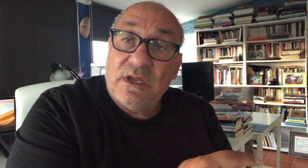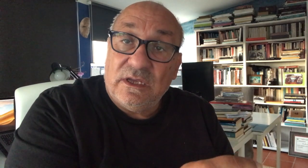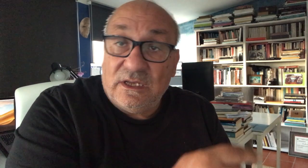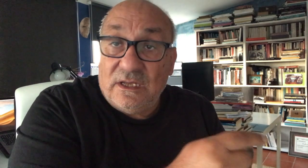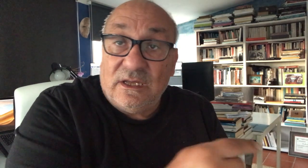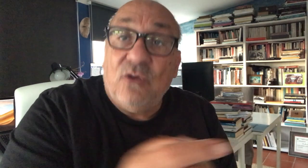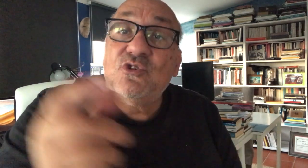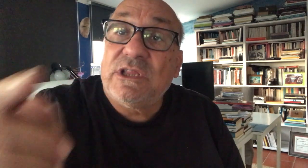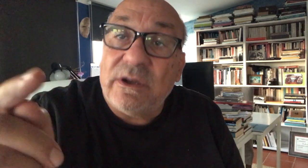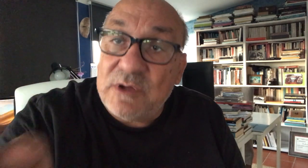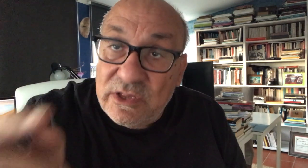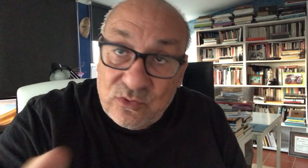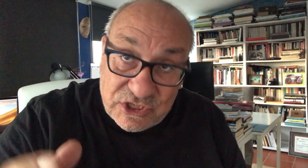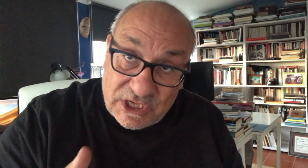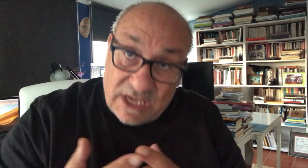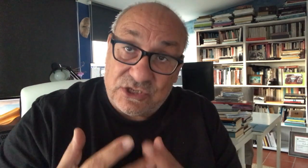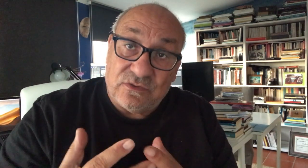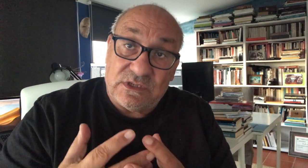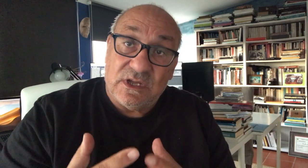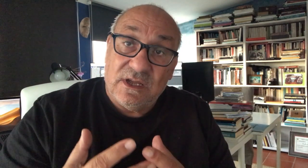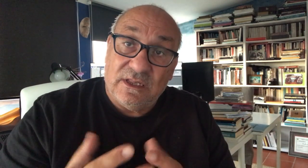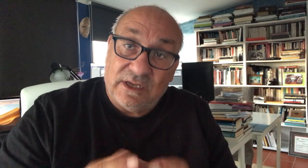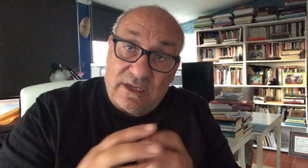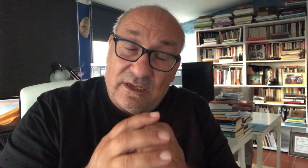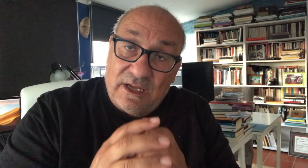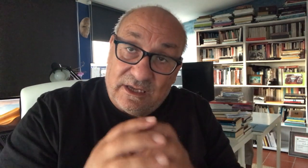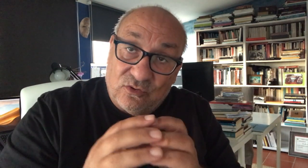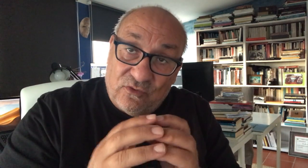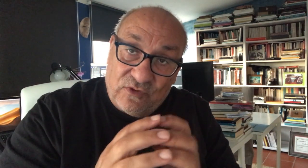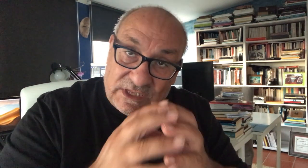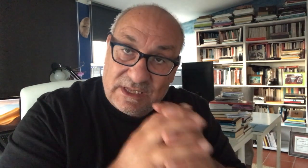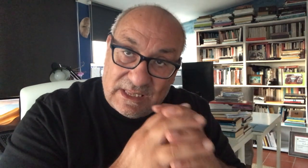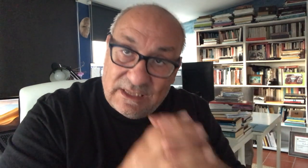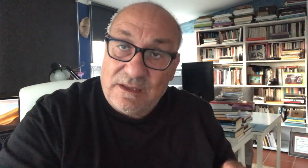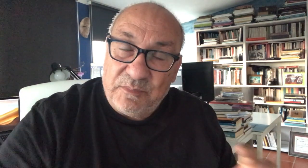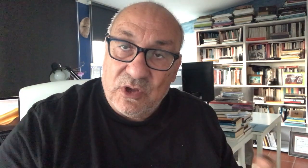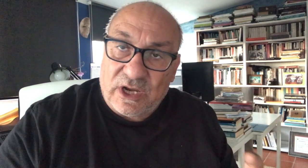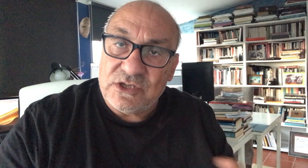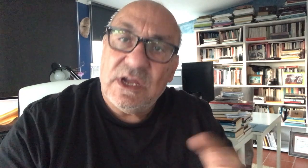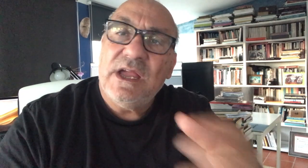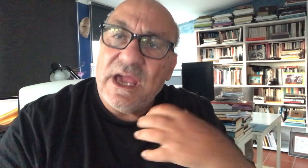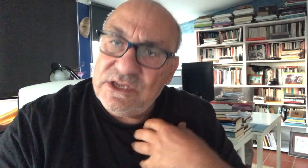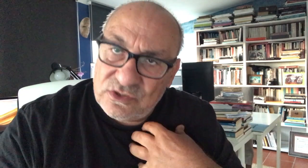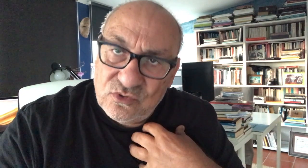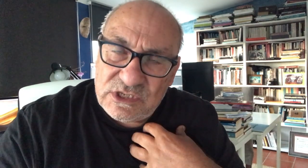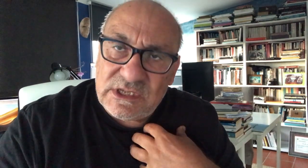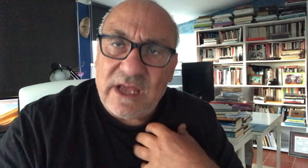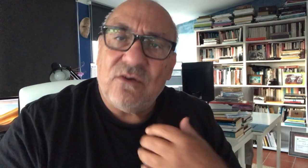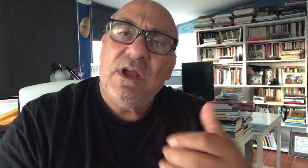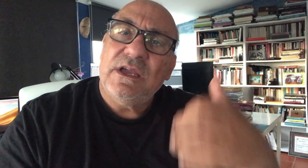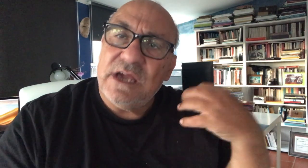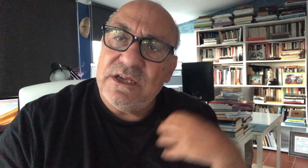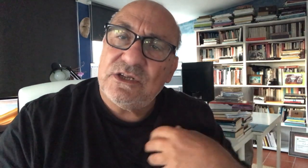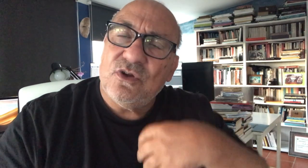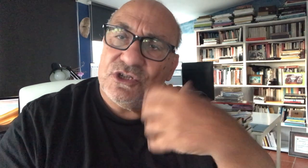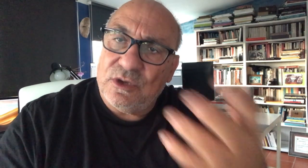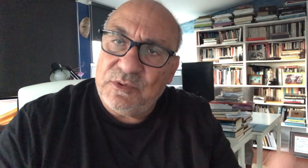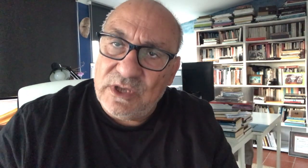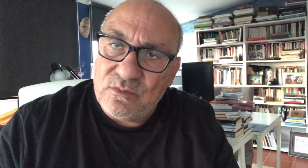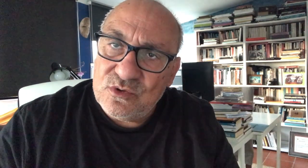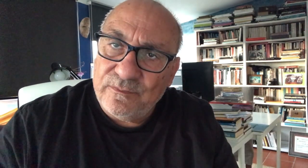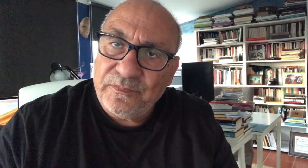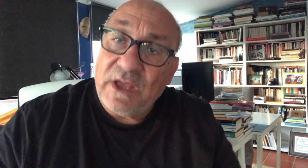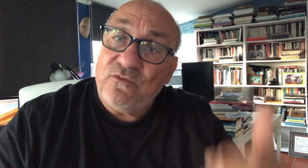casos e os trabalhadores queixam-se de que aquilo não foi tratado a tempo e horas. É isso que nos disseram e é isso que